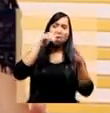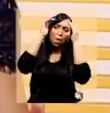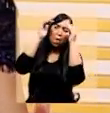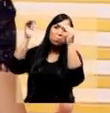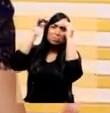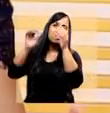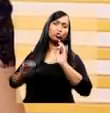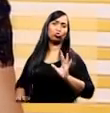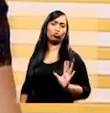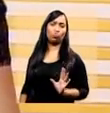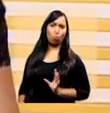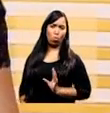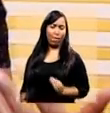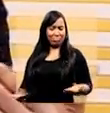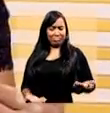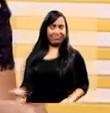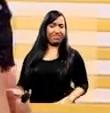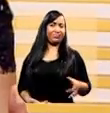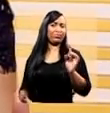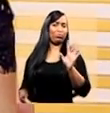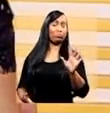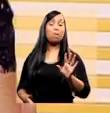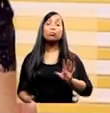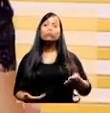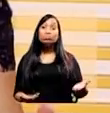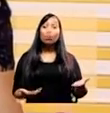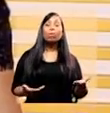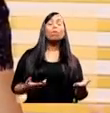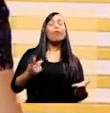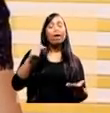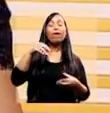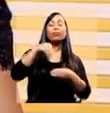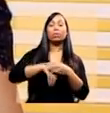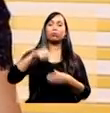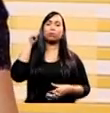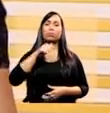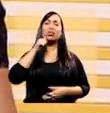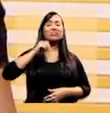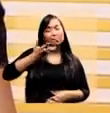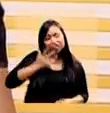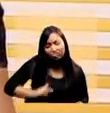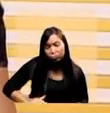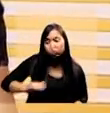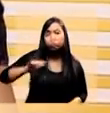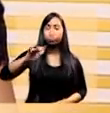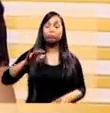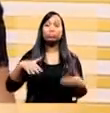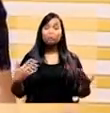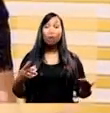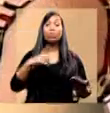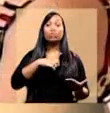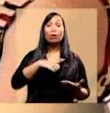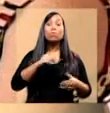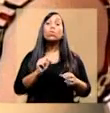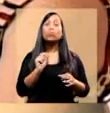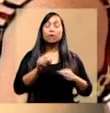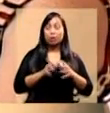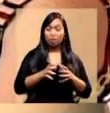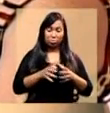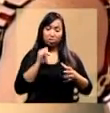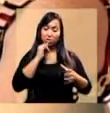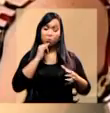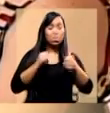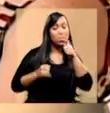servir. Então, essa construção já é dentro da mulher desde a infância. Existem